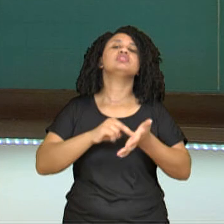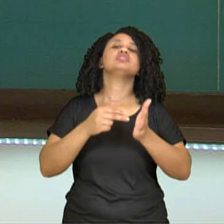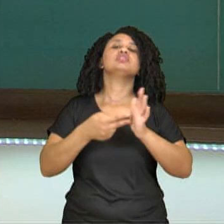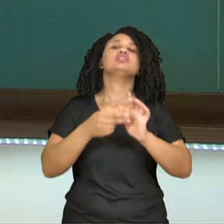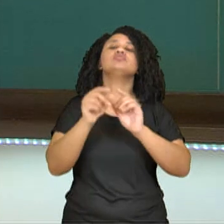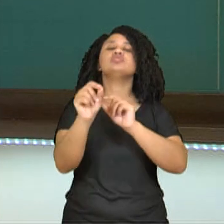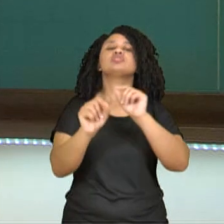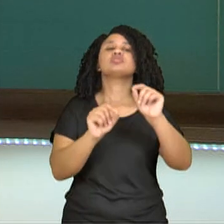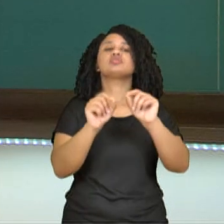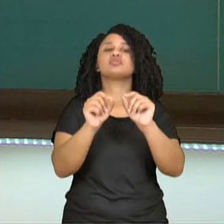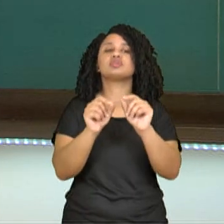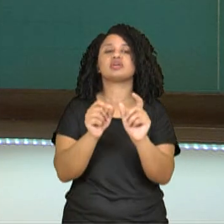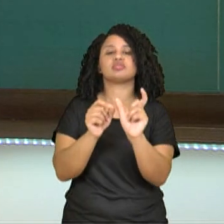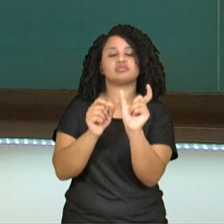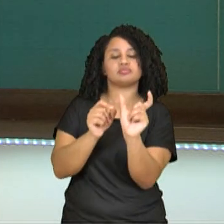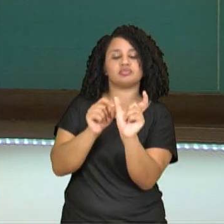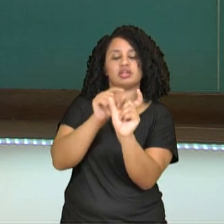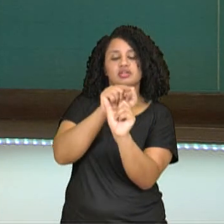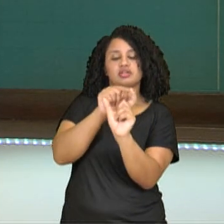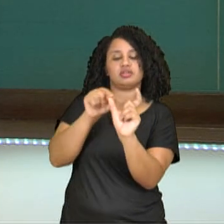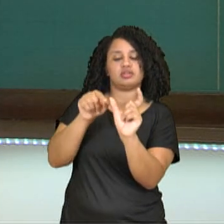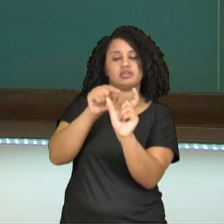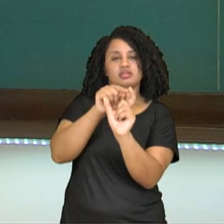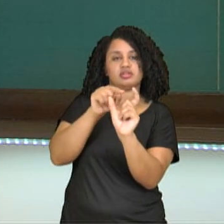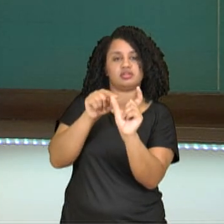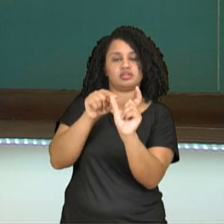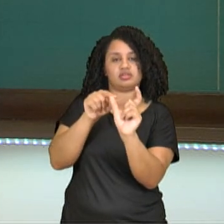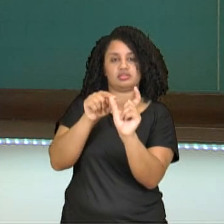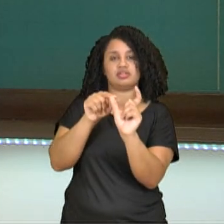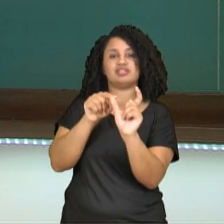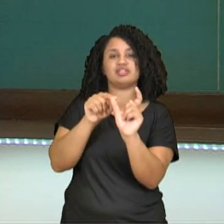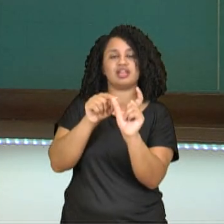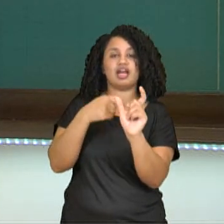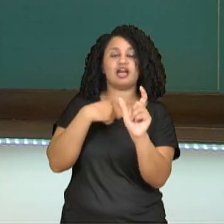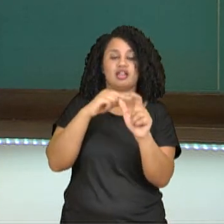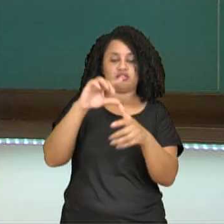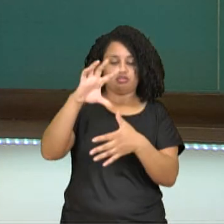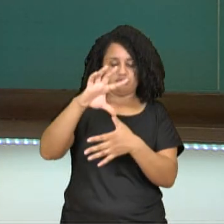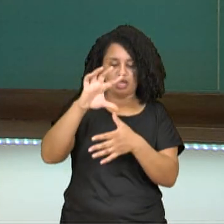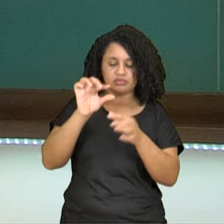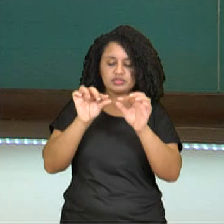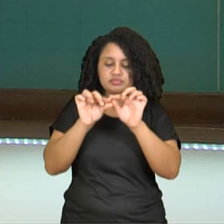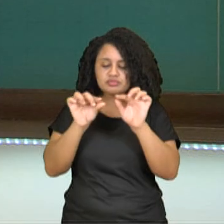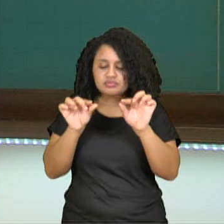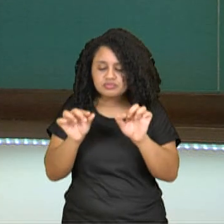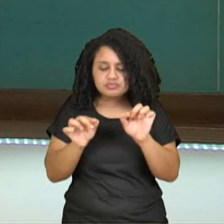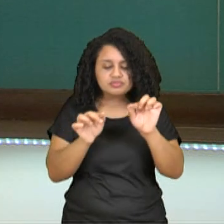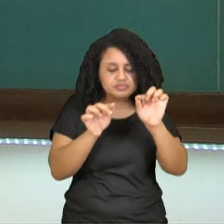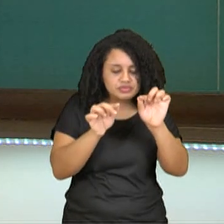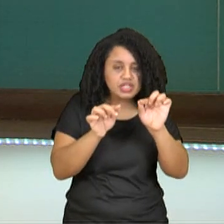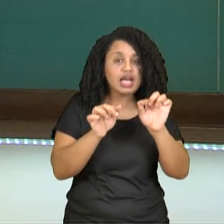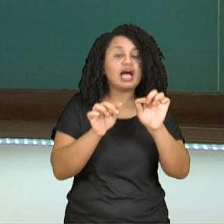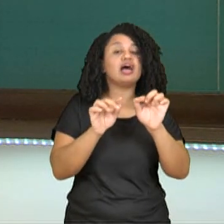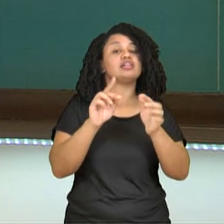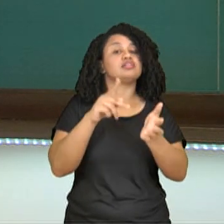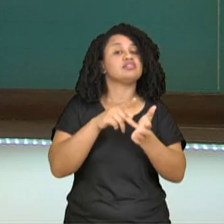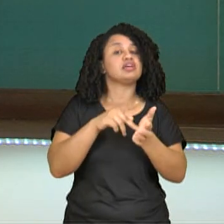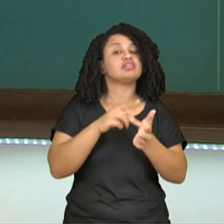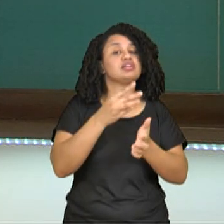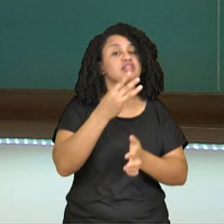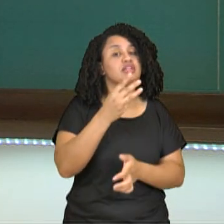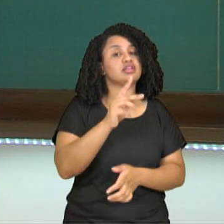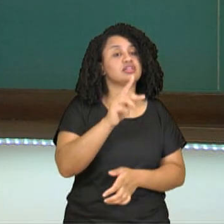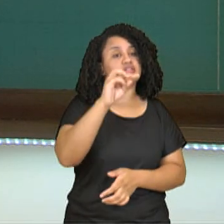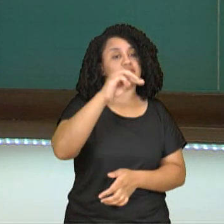cada intervalo deste tamanho aqui, em um mapa na realidade, corresponderá a 3 quilômetros.